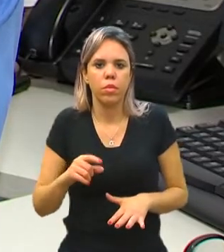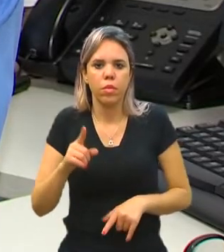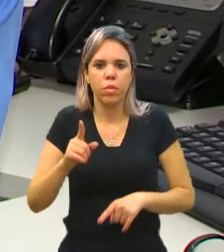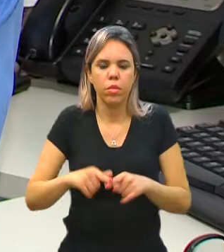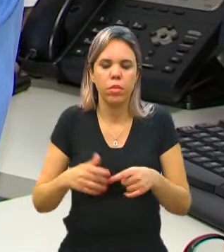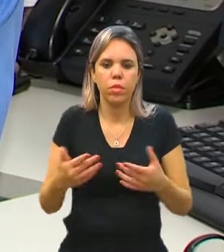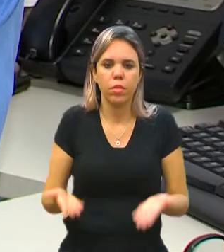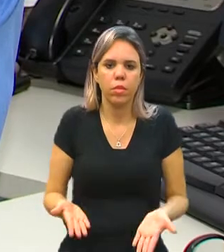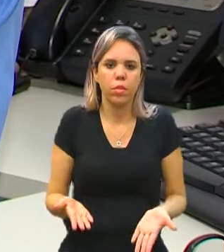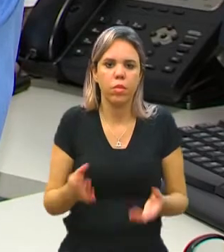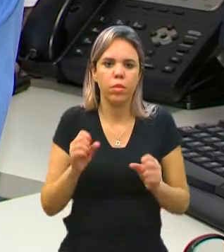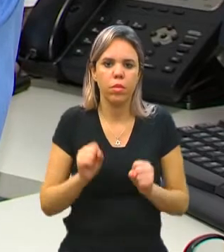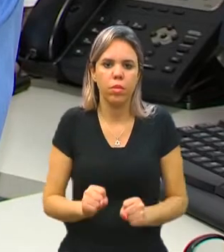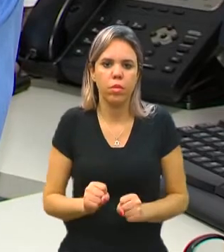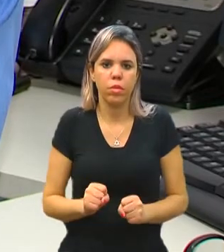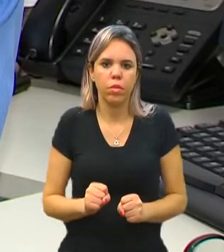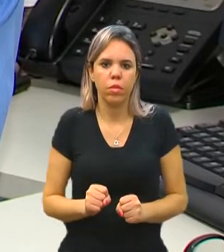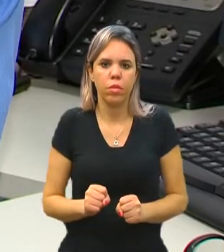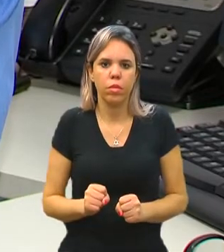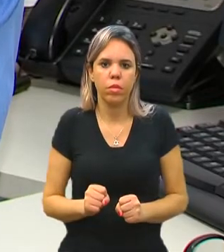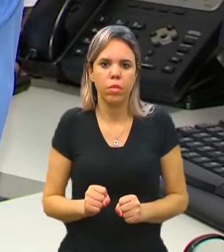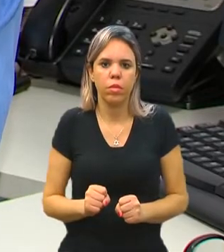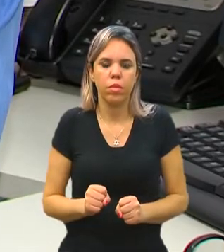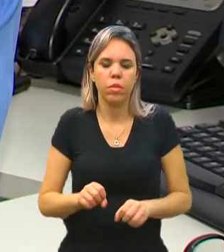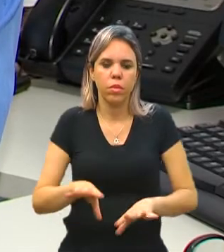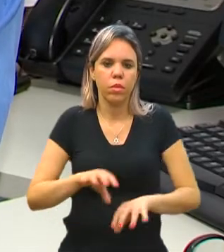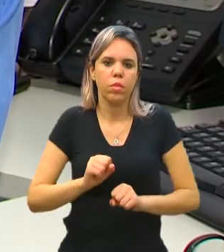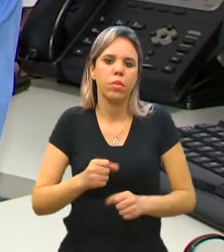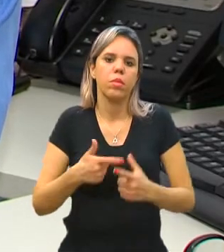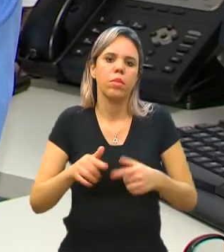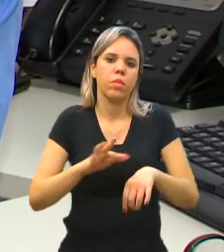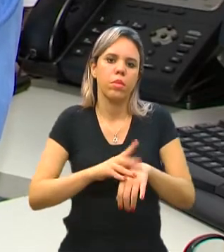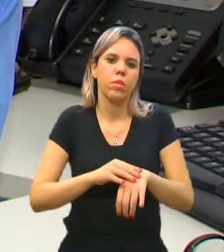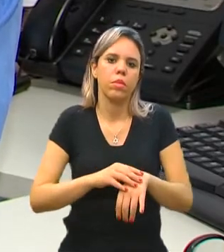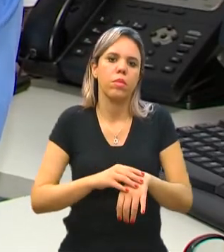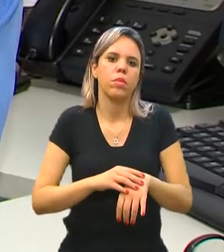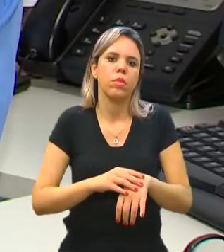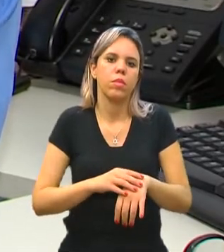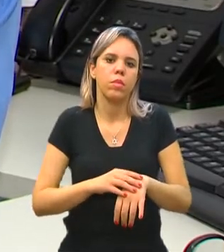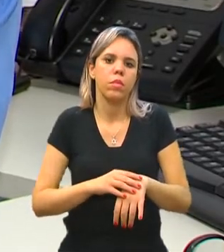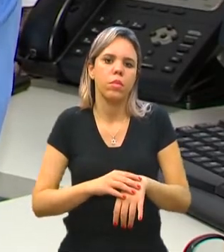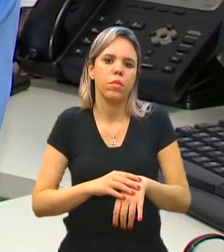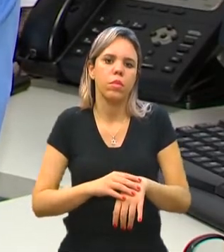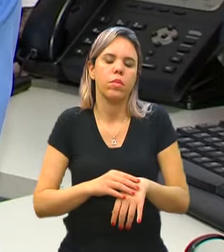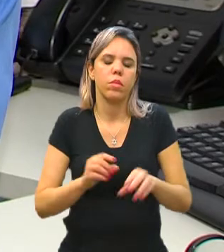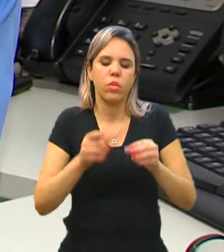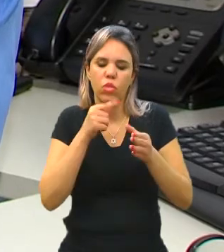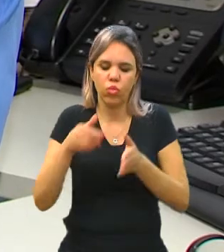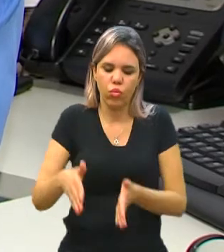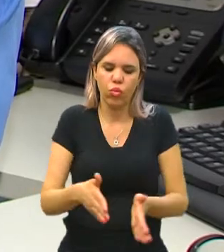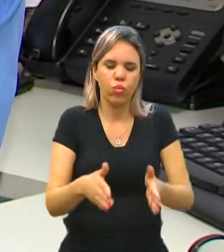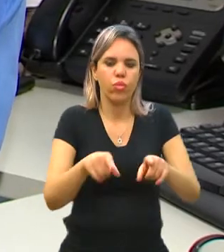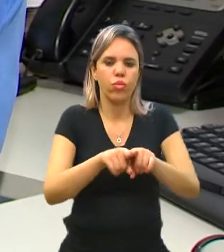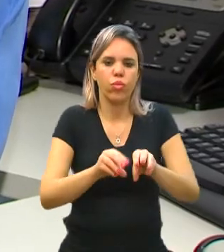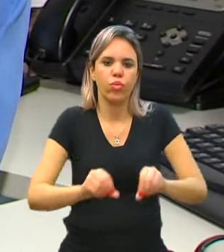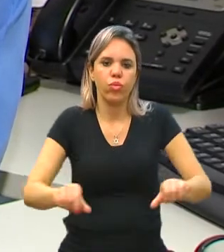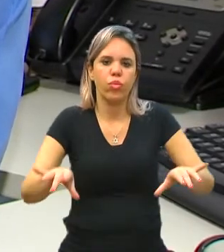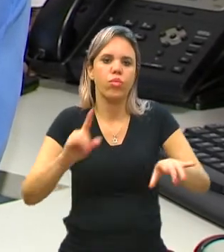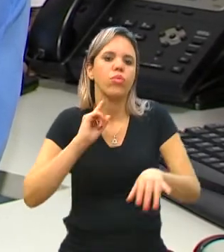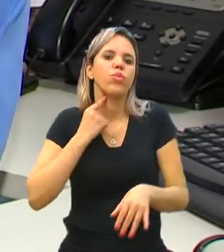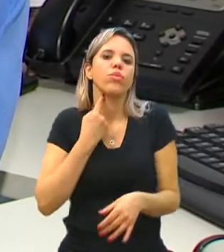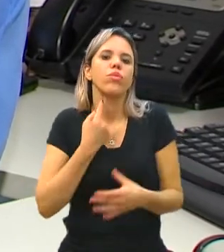tem materiais ali que possam contaminar o solo EA partir do solo o lençol freático né